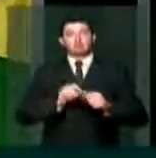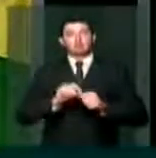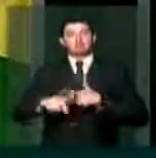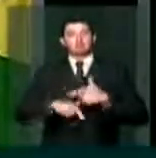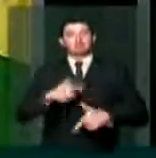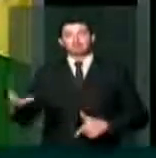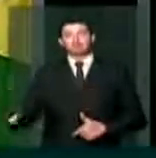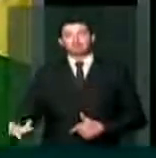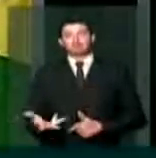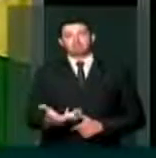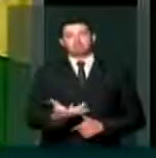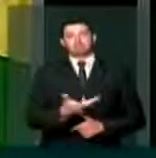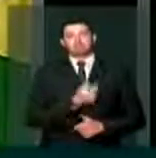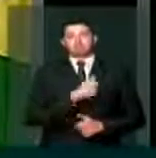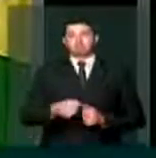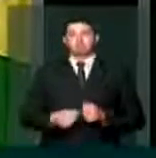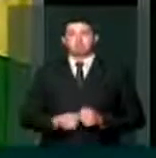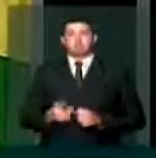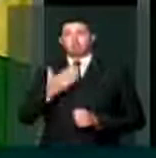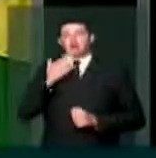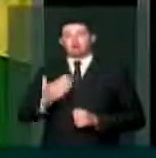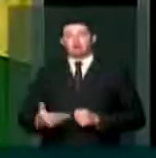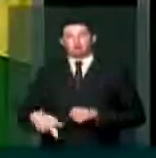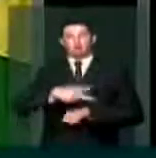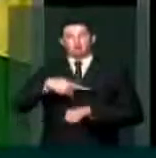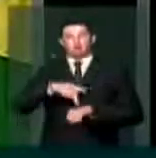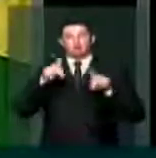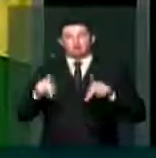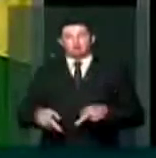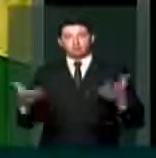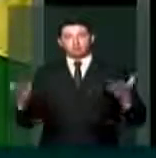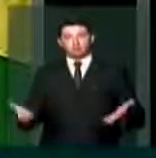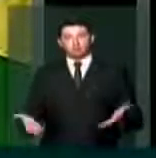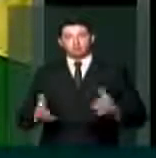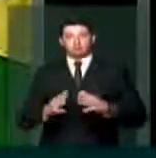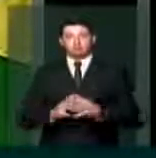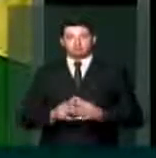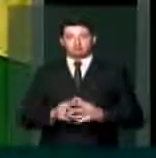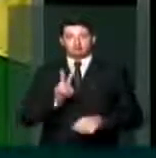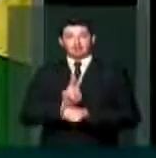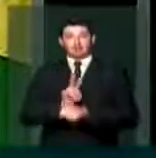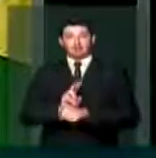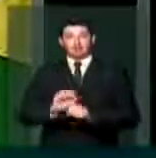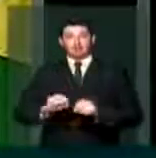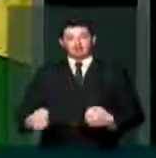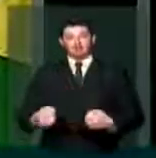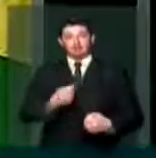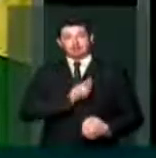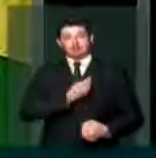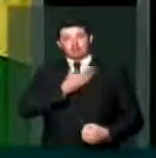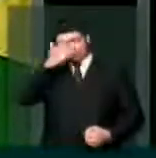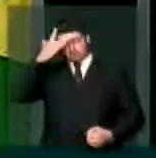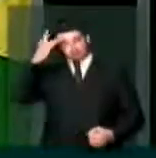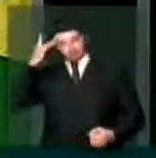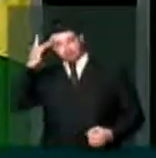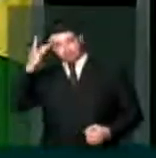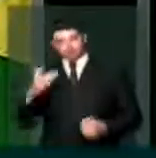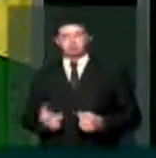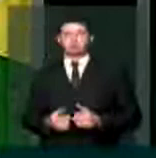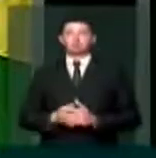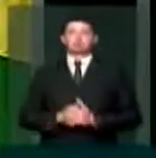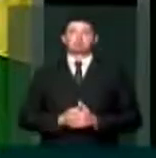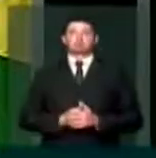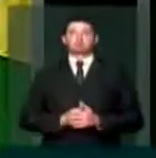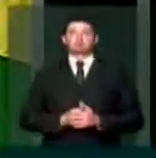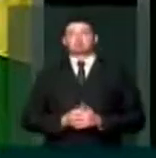trabalho extraordinário que presta em favor do povo brasileiro, defendendo vidas, defendendo o bom